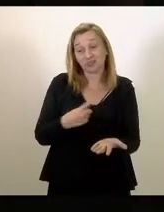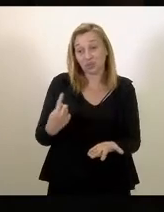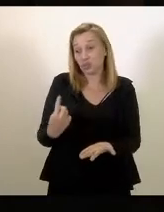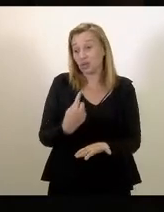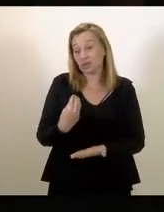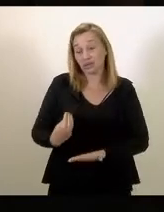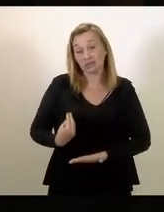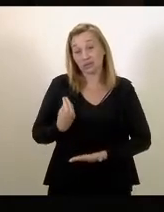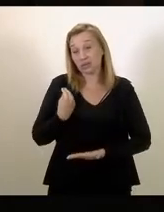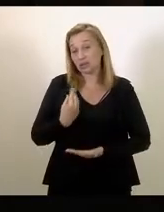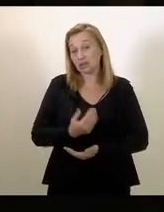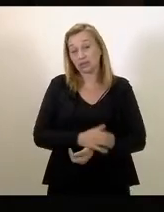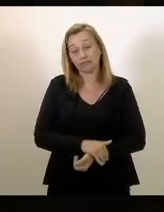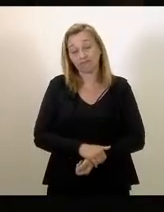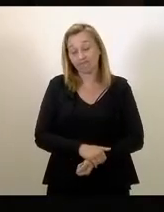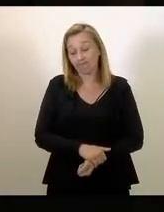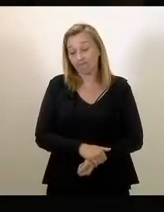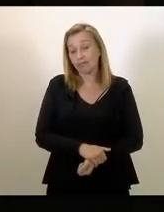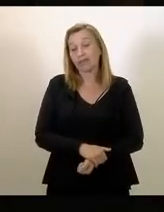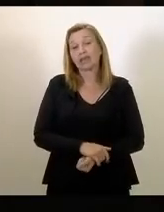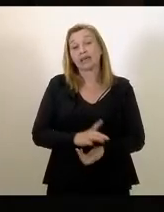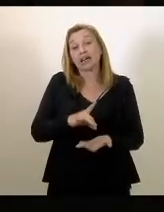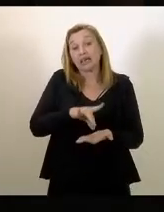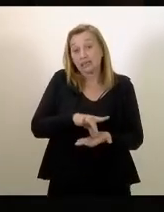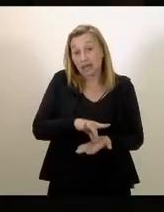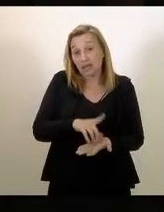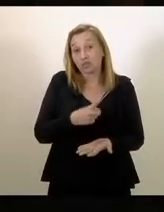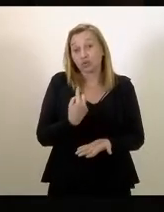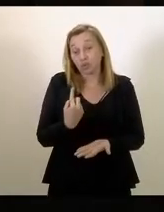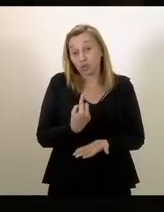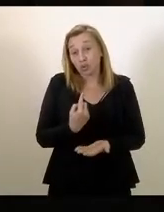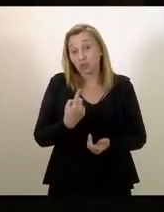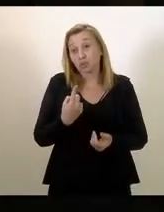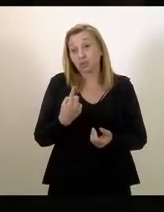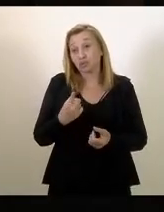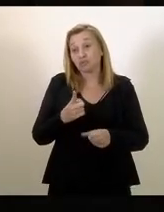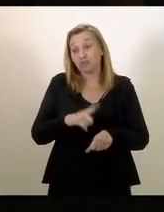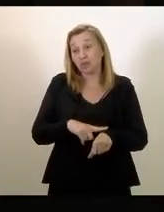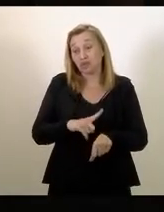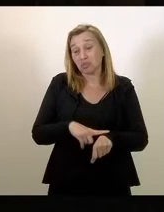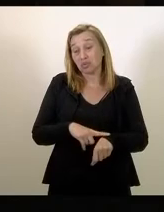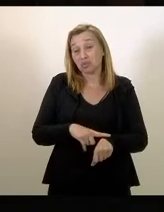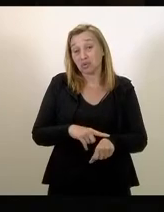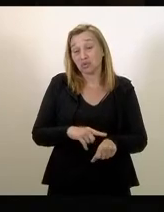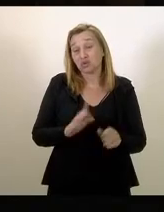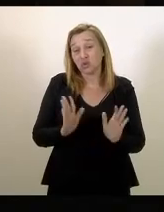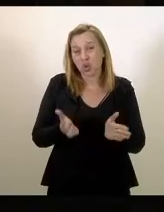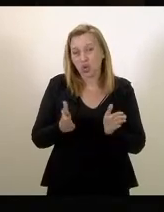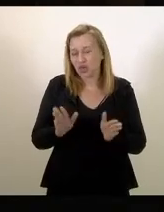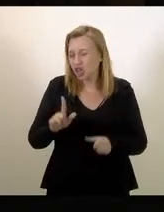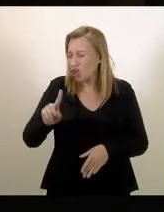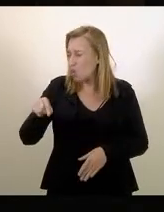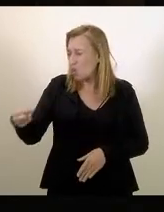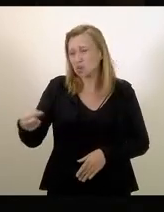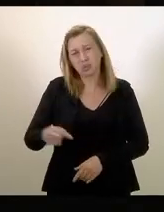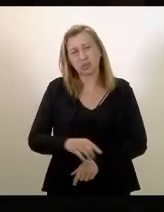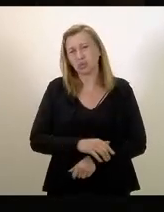vidas a realidade dos nossos tempos os tempos são outros